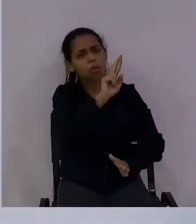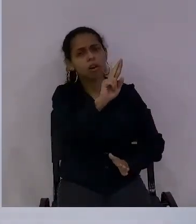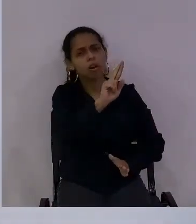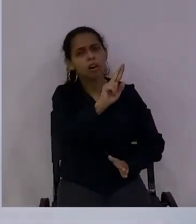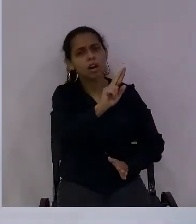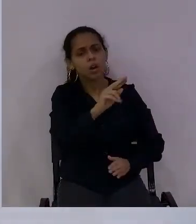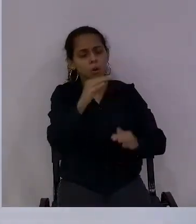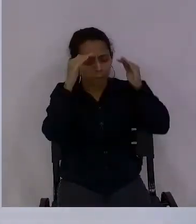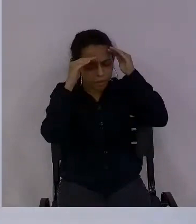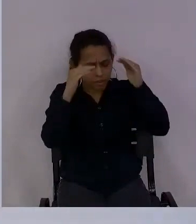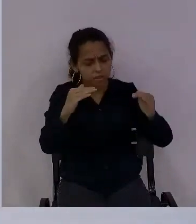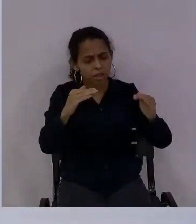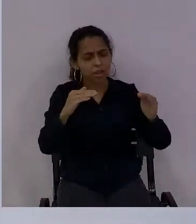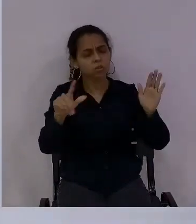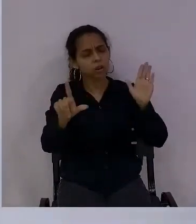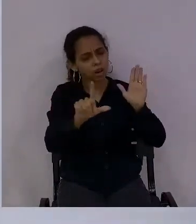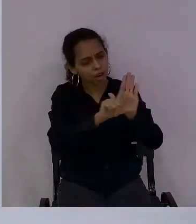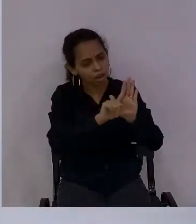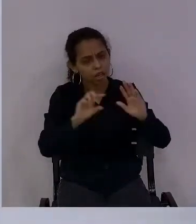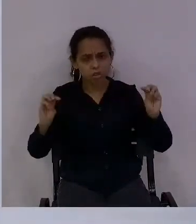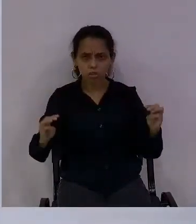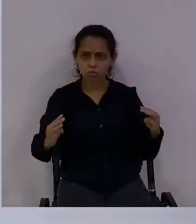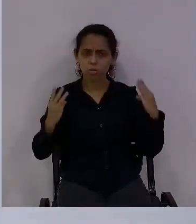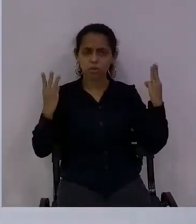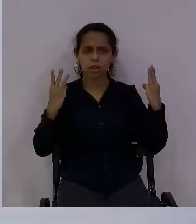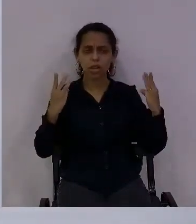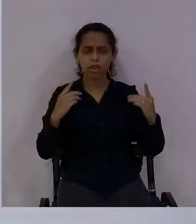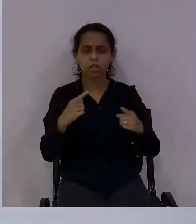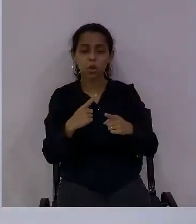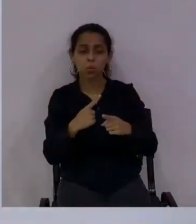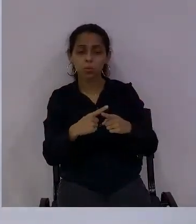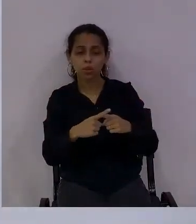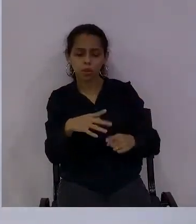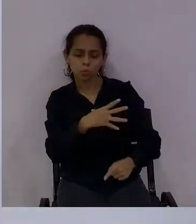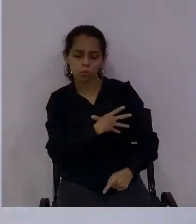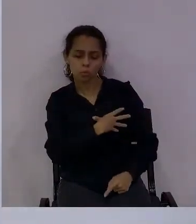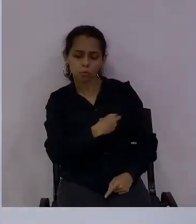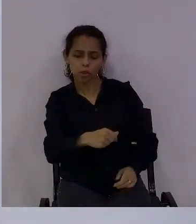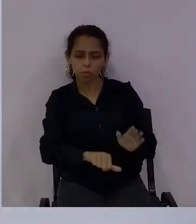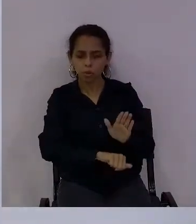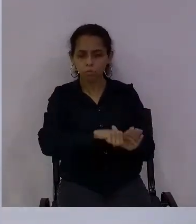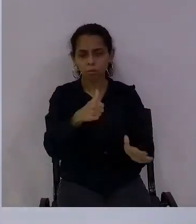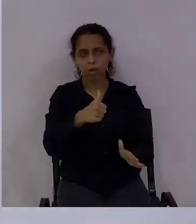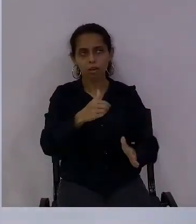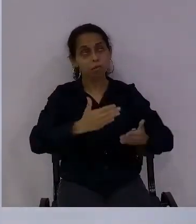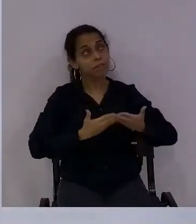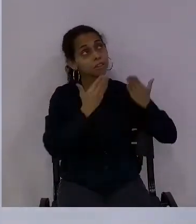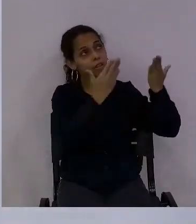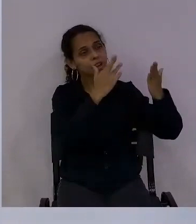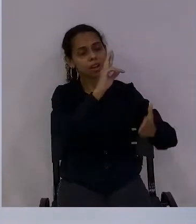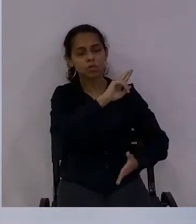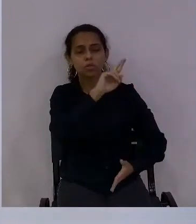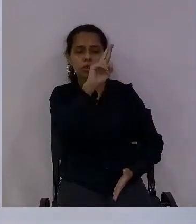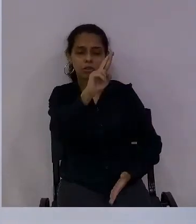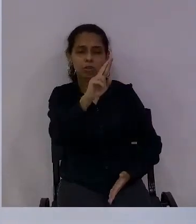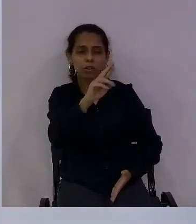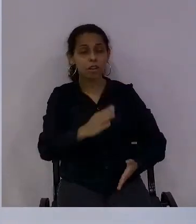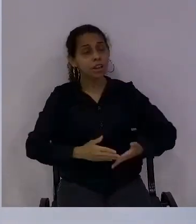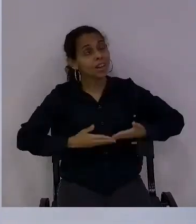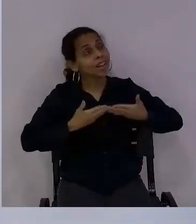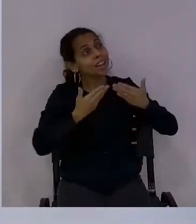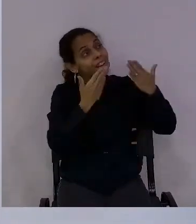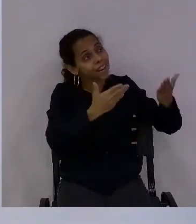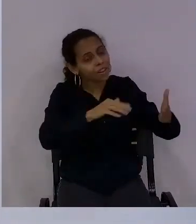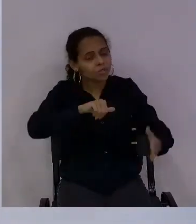lei do Senhor. Todo primogênito ao Senhor será consagrado. E para oferecer um